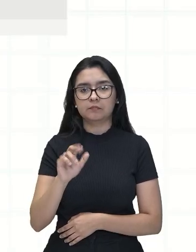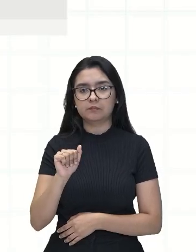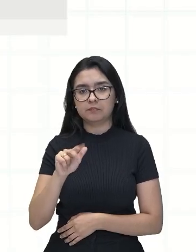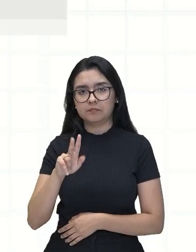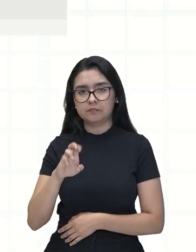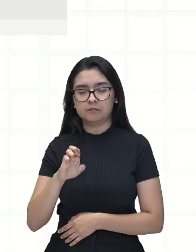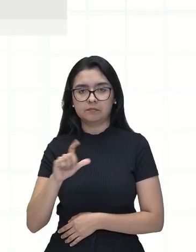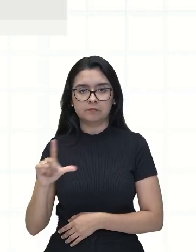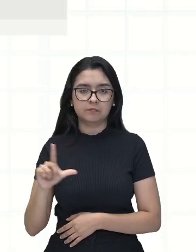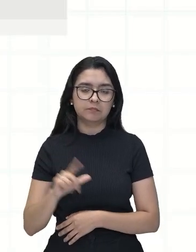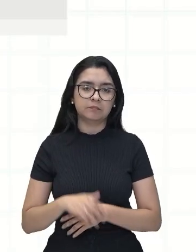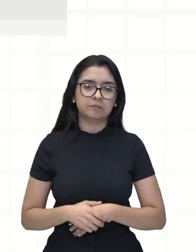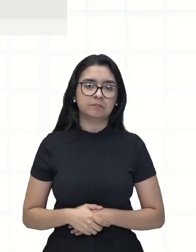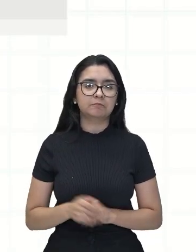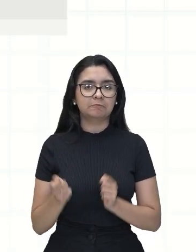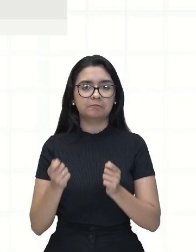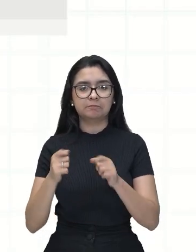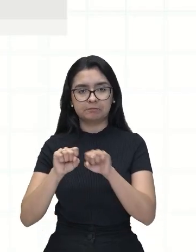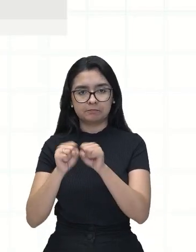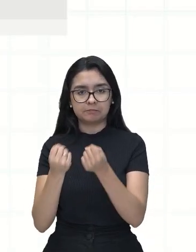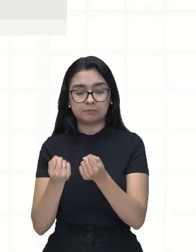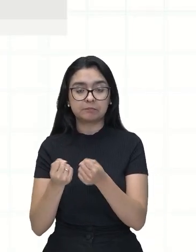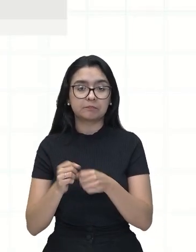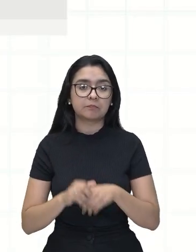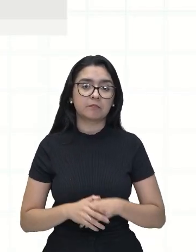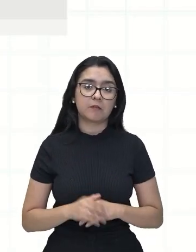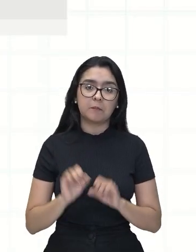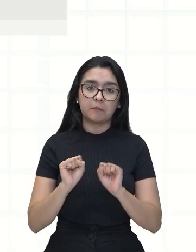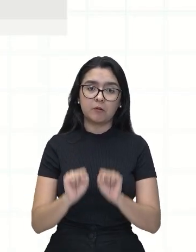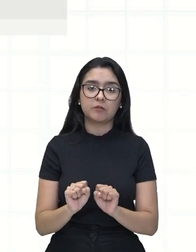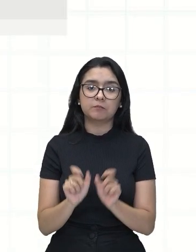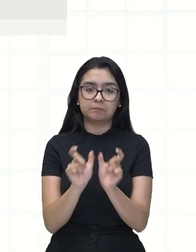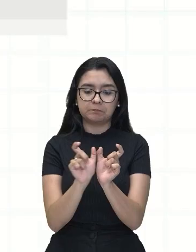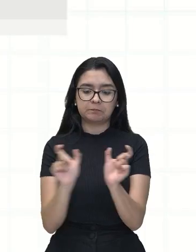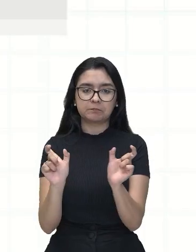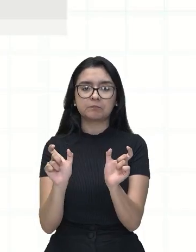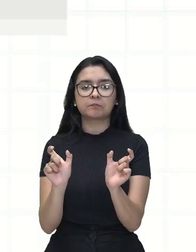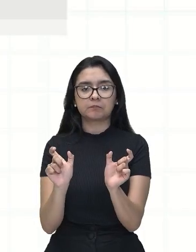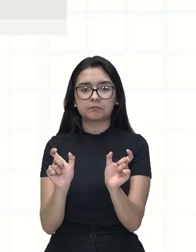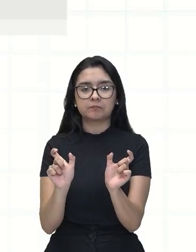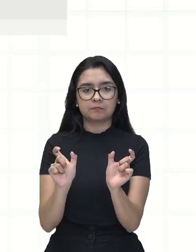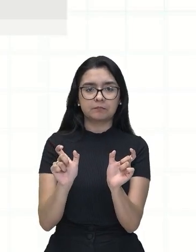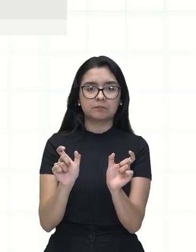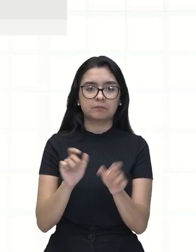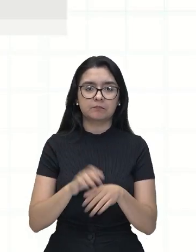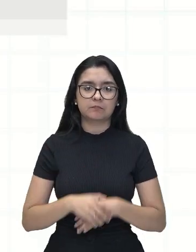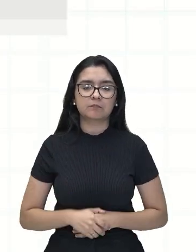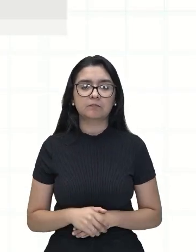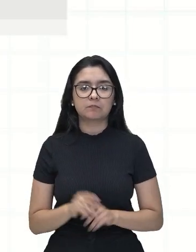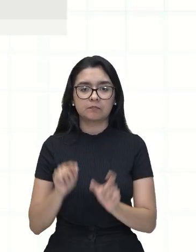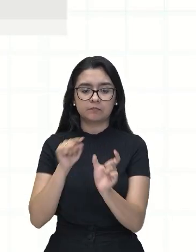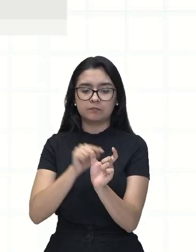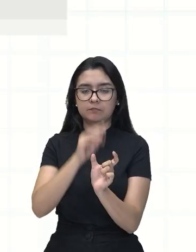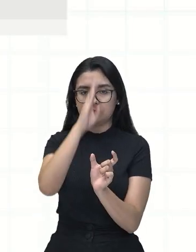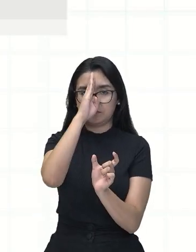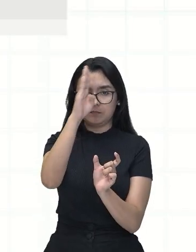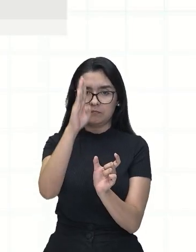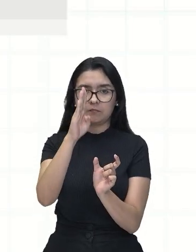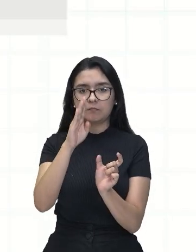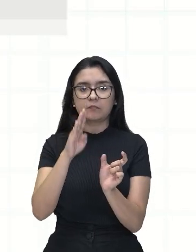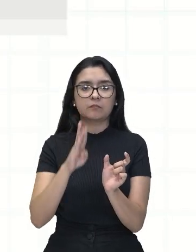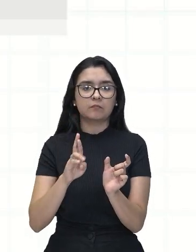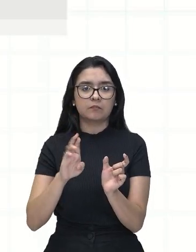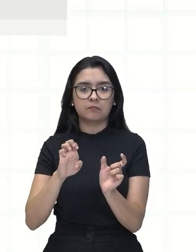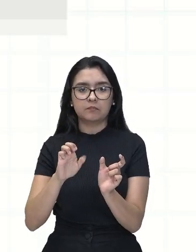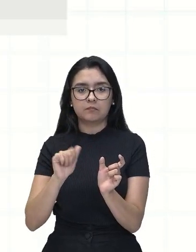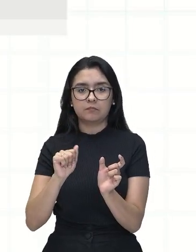breakable, breakable. Então, olha só, nós podemos dividir a palavra aqui, ó, né? Tem a raiz, break, como